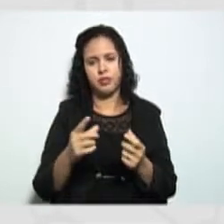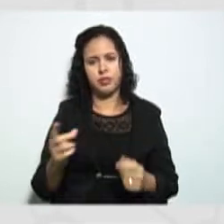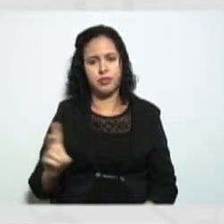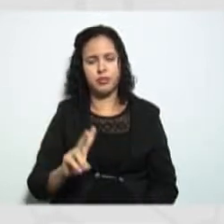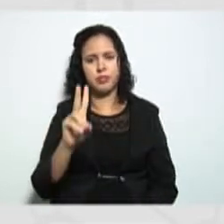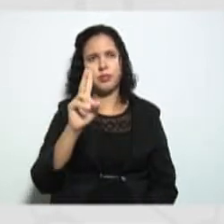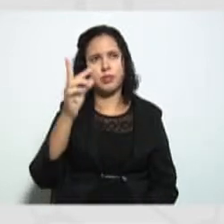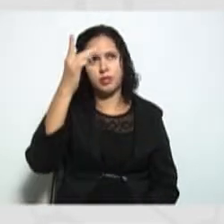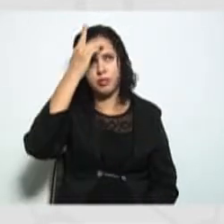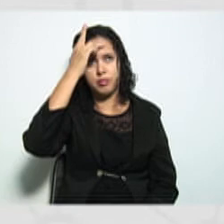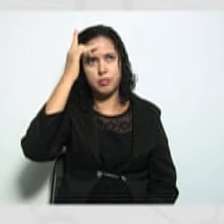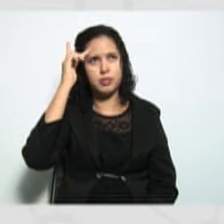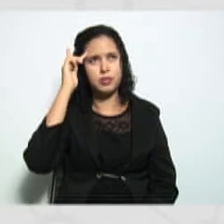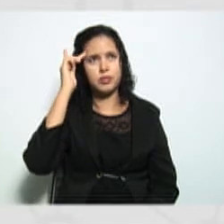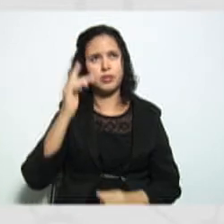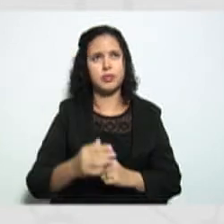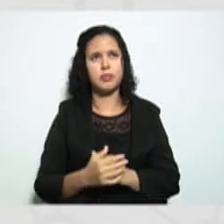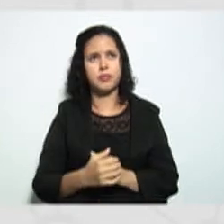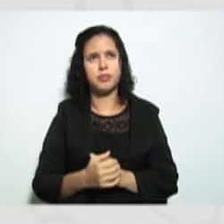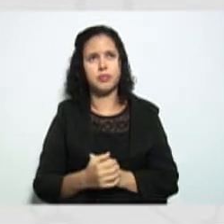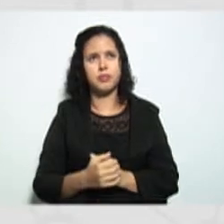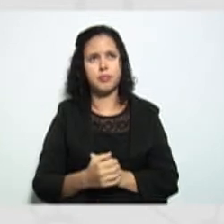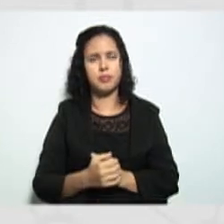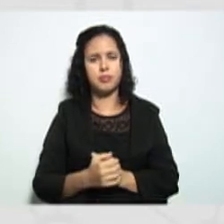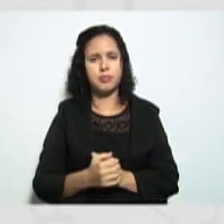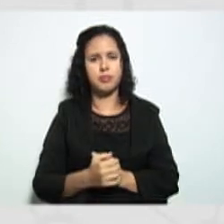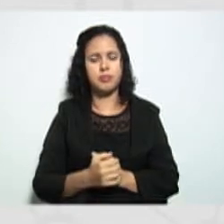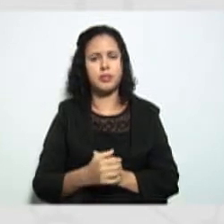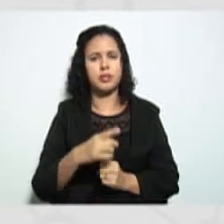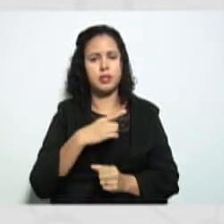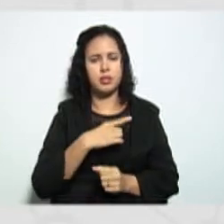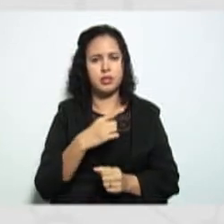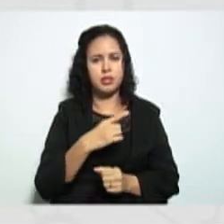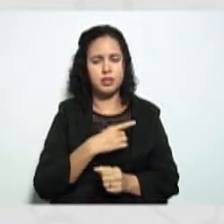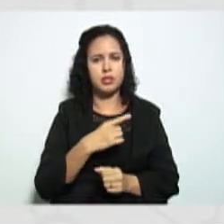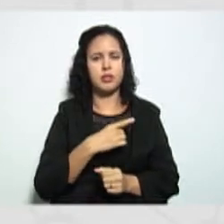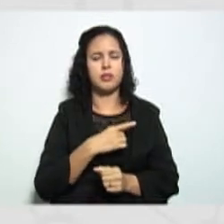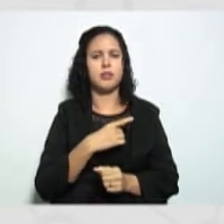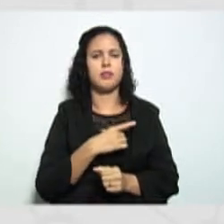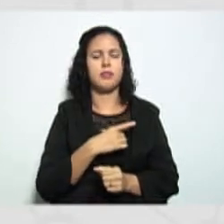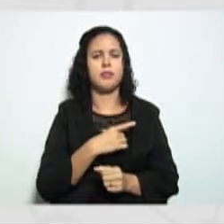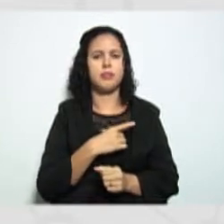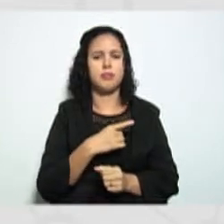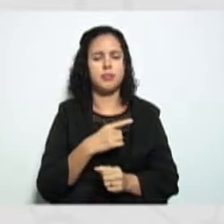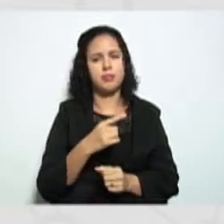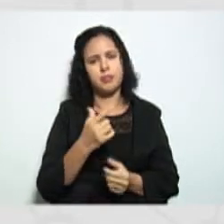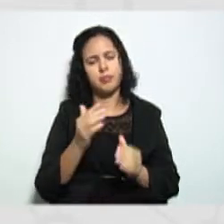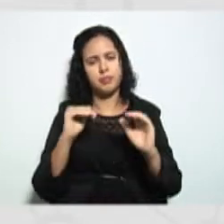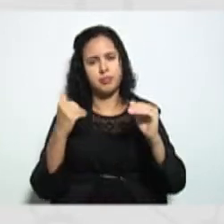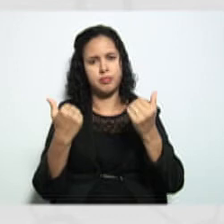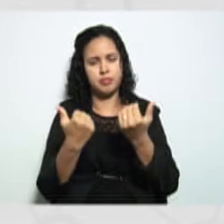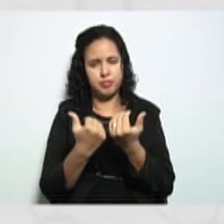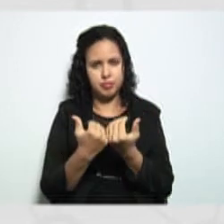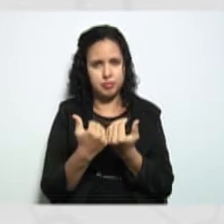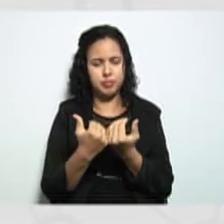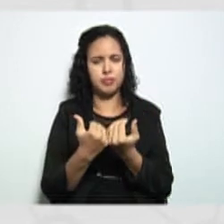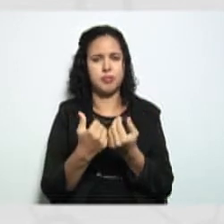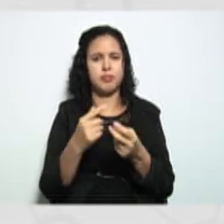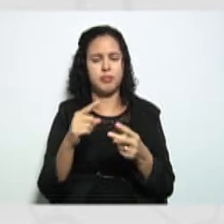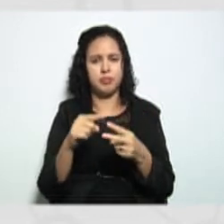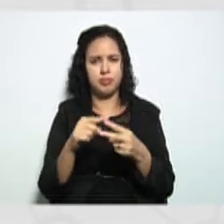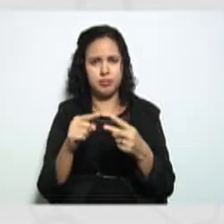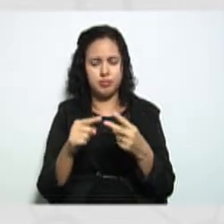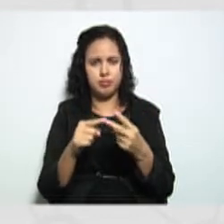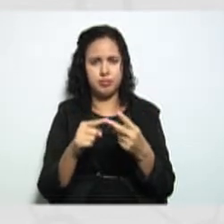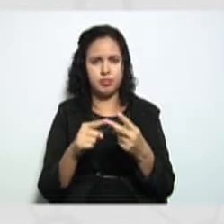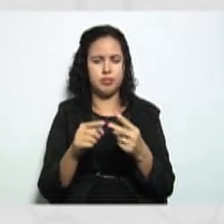Nós temos a Assembleia Geral, né? Nós temos a Assembleia, isso. E temos aí tem os dois conselhos.